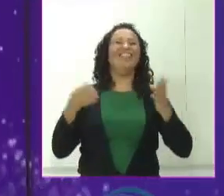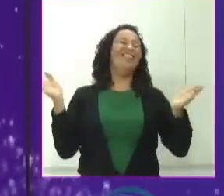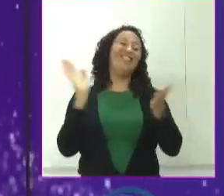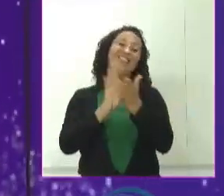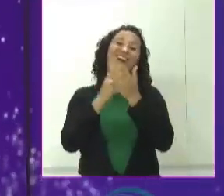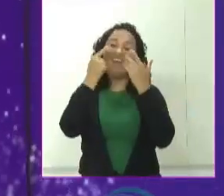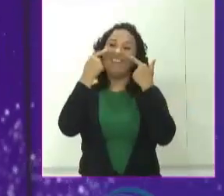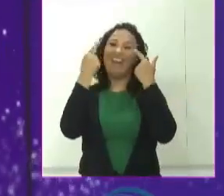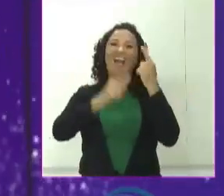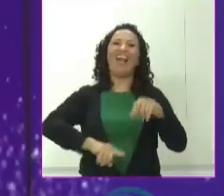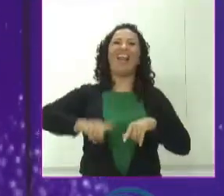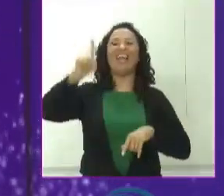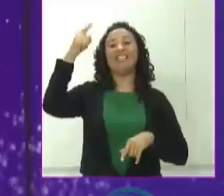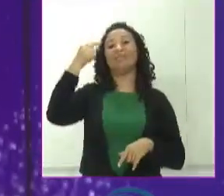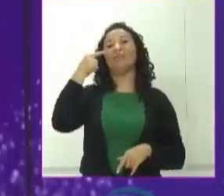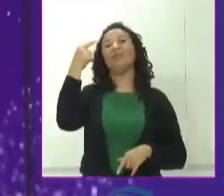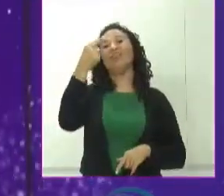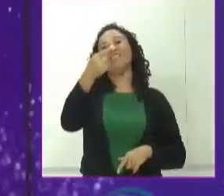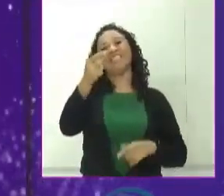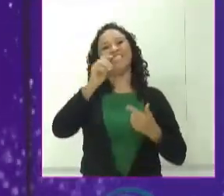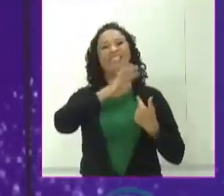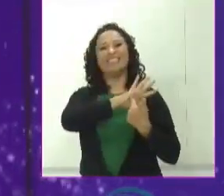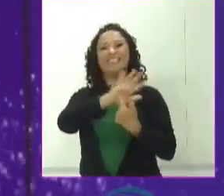estão no segundo piso. Solta lá!